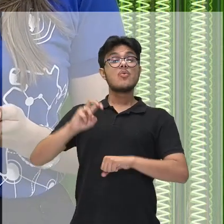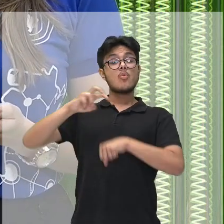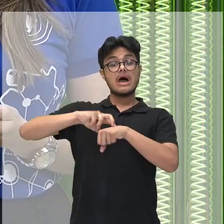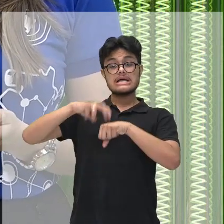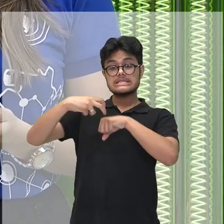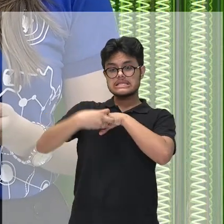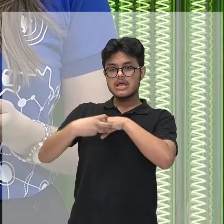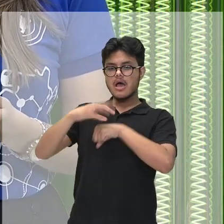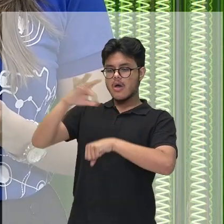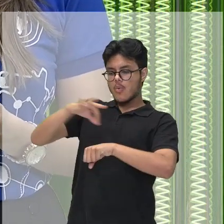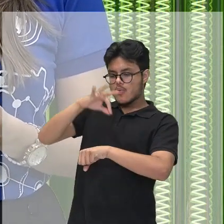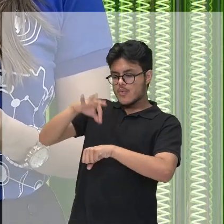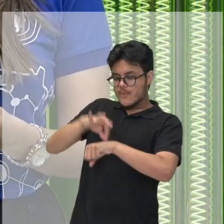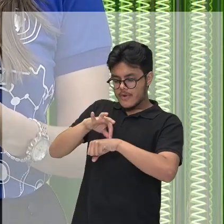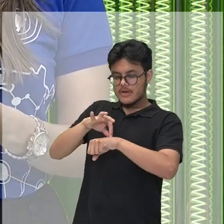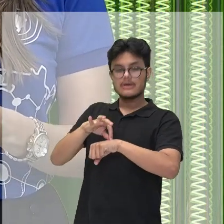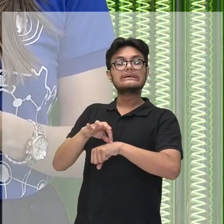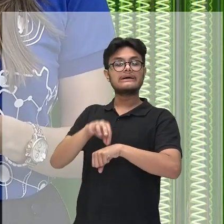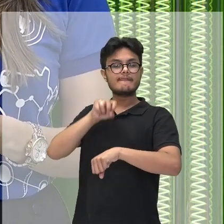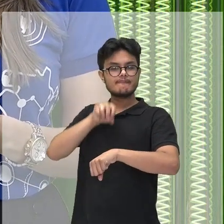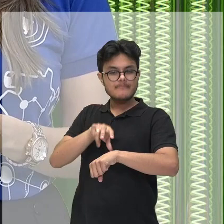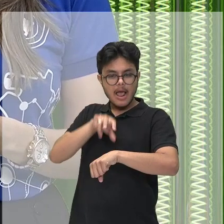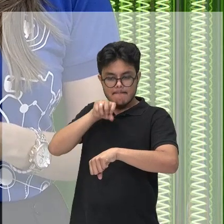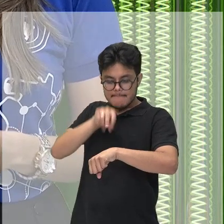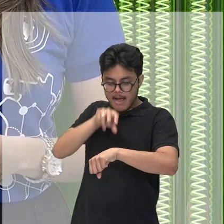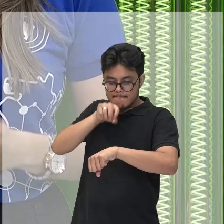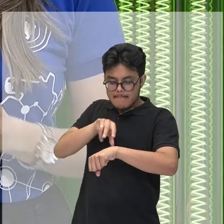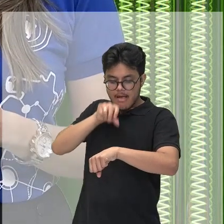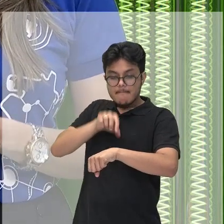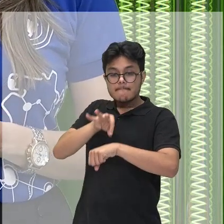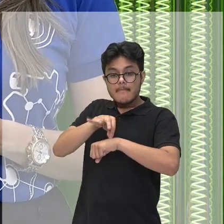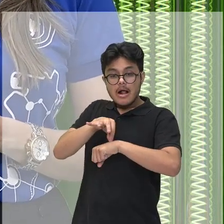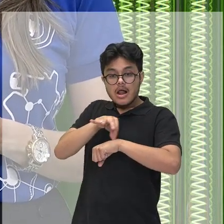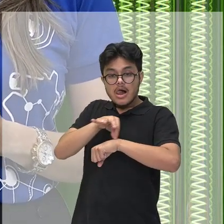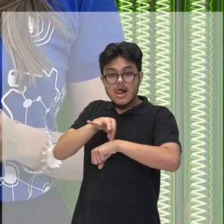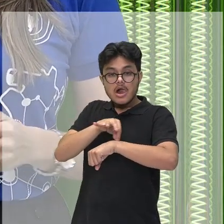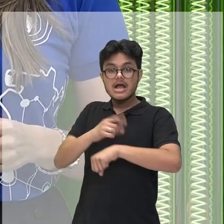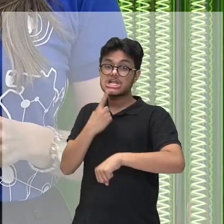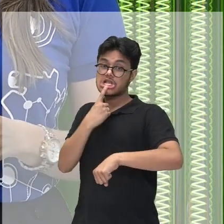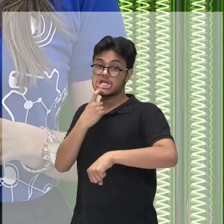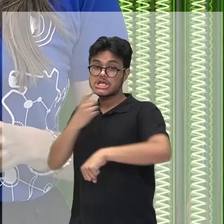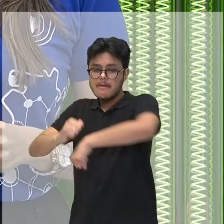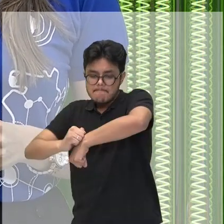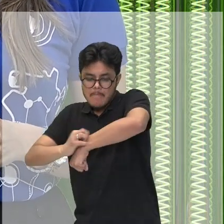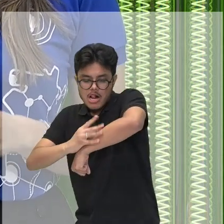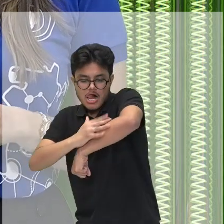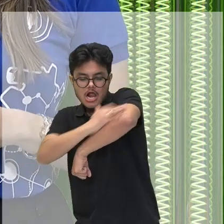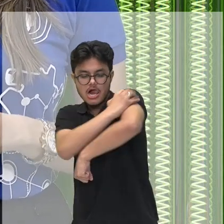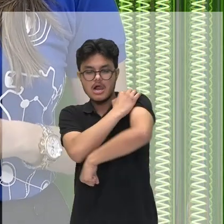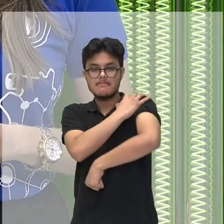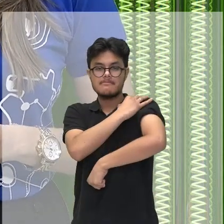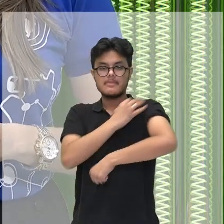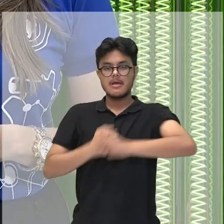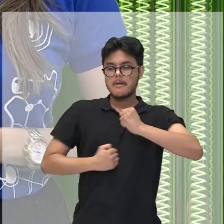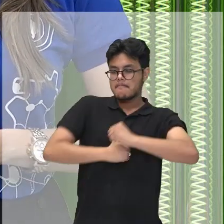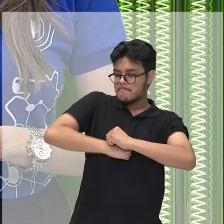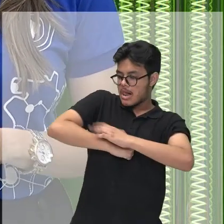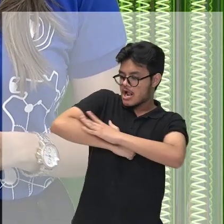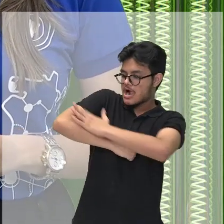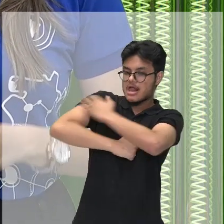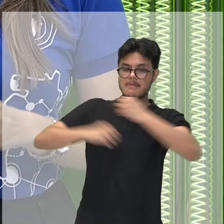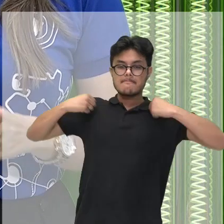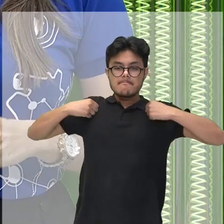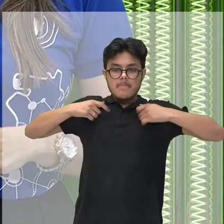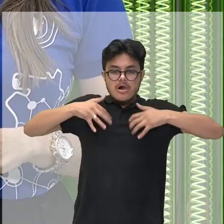vai levar o vírus, né? Ele vai colocar o vírus lá na corrente sanguínea no momento que ele está se alimentando